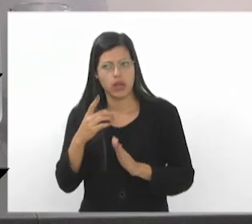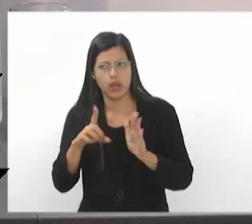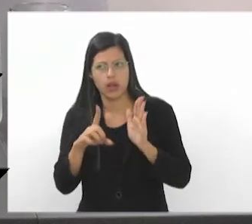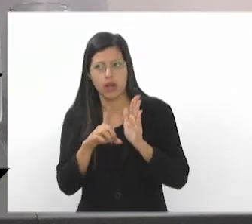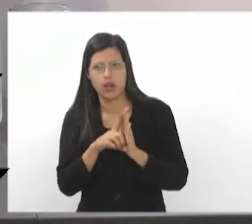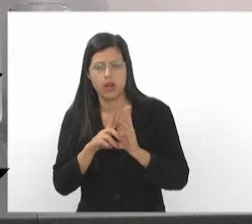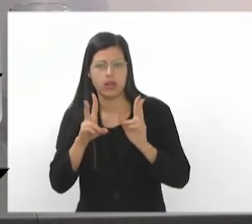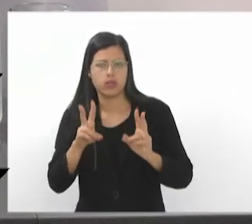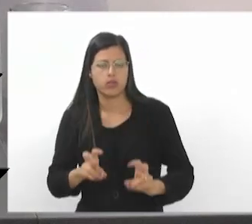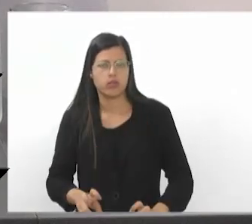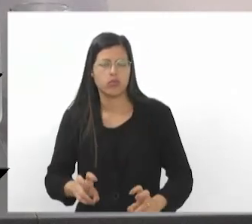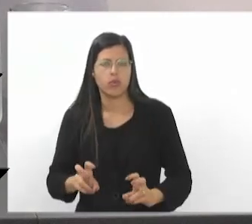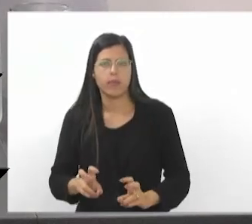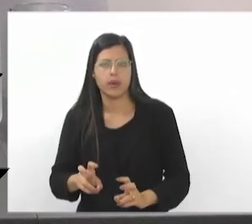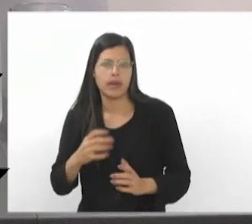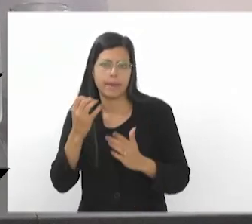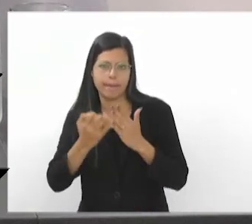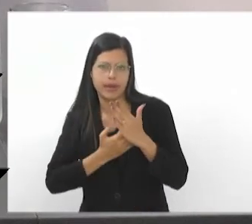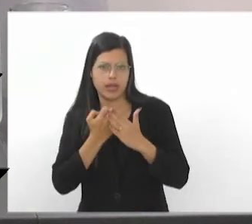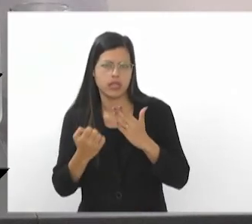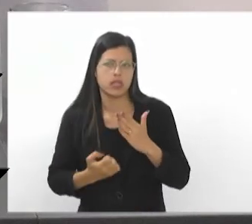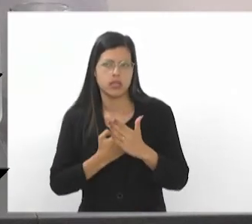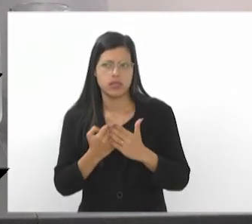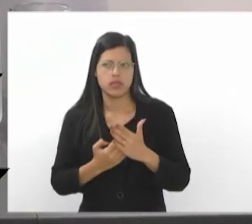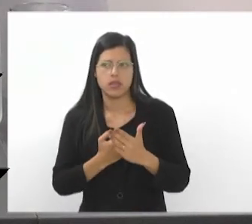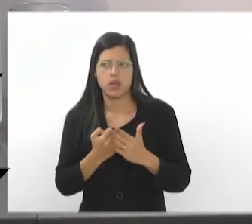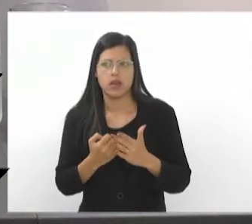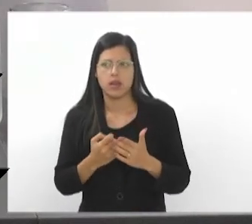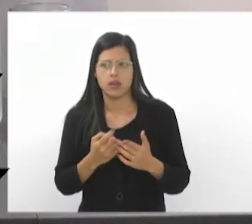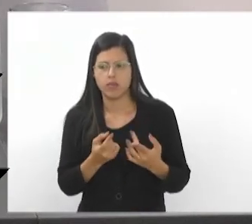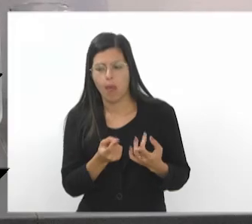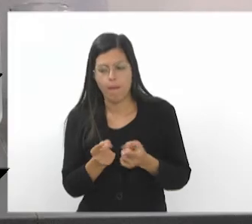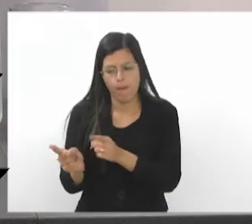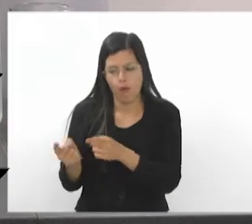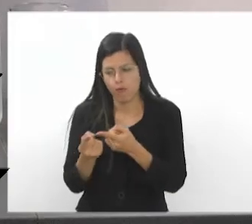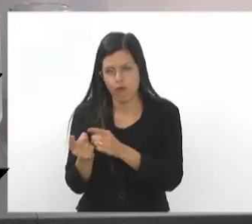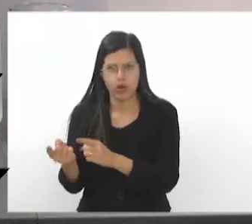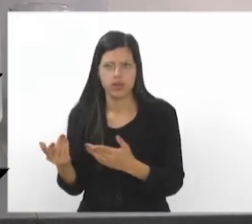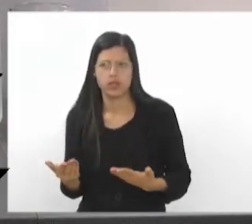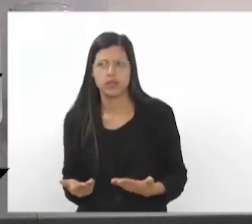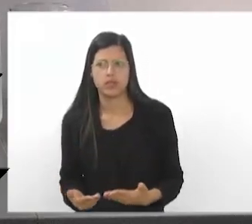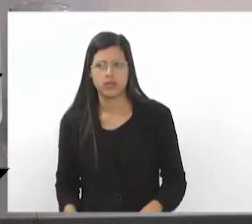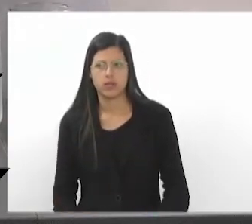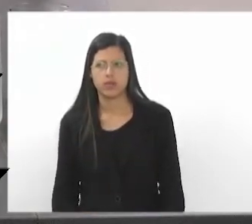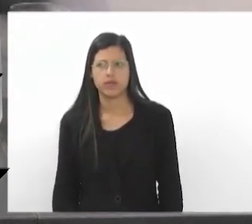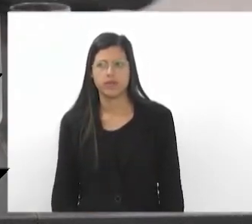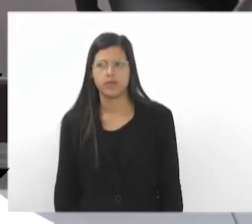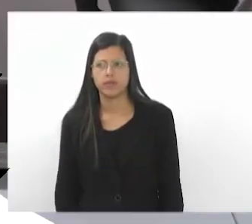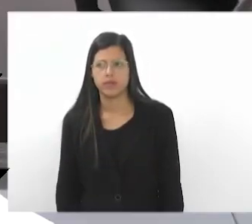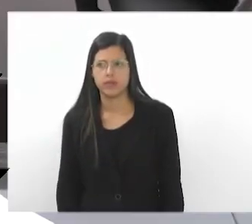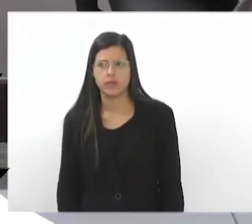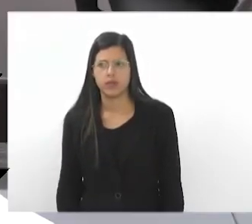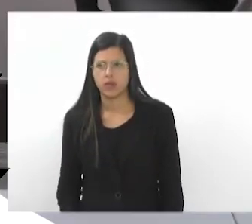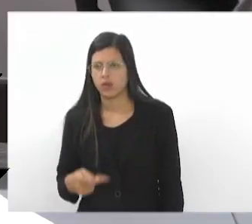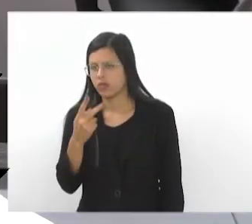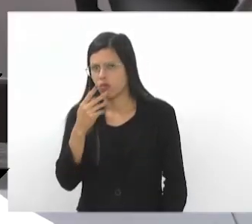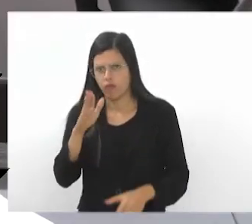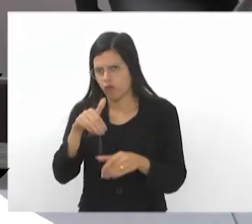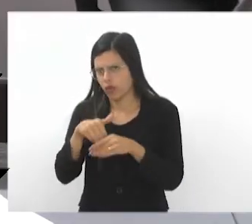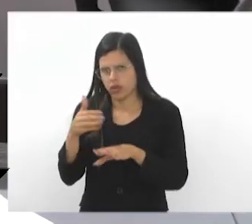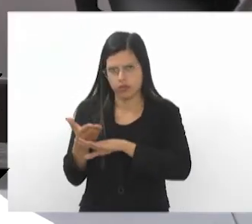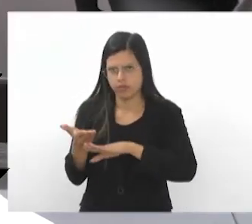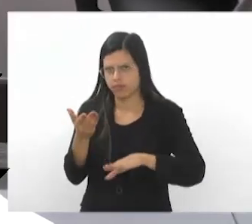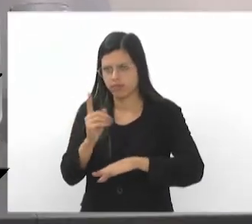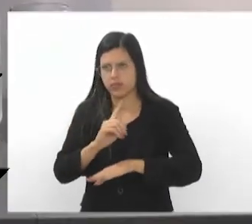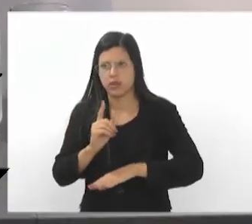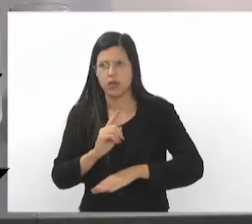consumerista. Então, quanto mais provocação, não que seja um exercício só de volume. Só, eu não estou abrindo divergência. Não, sei que não, sei que Vossa